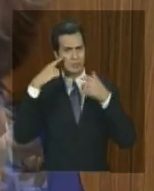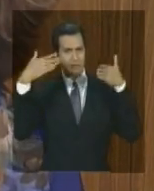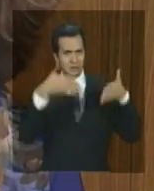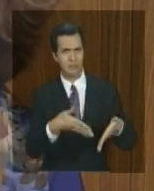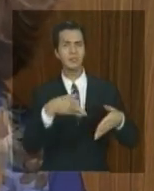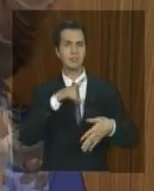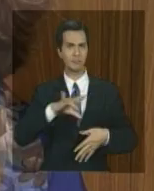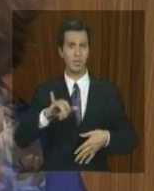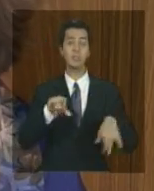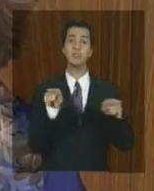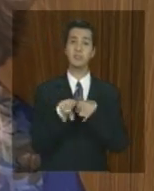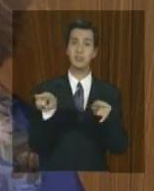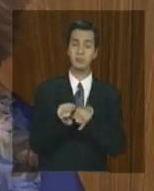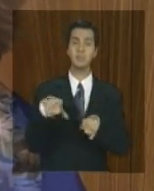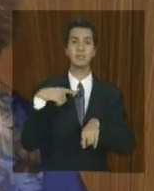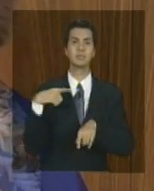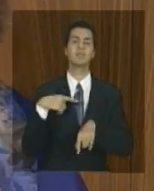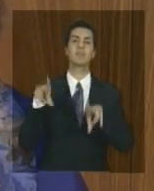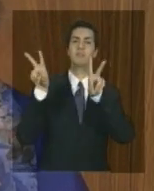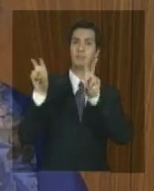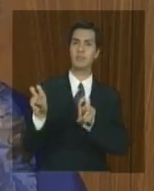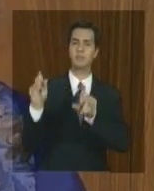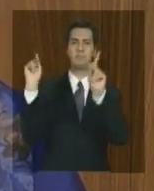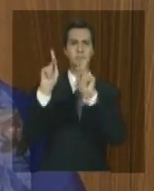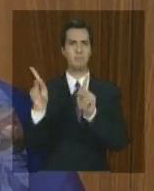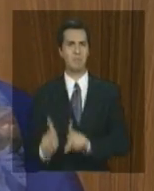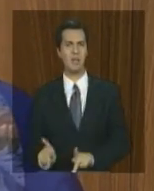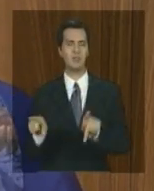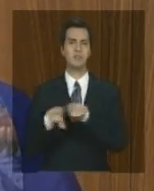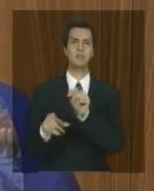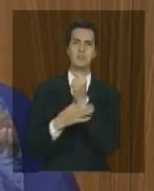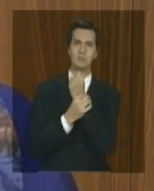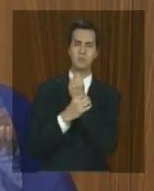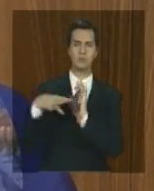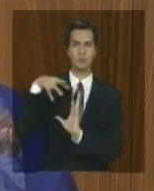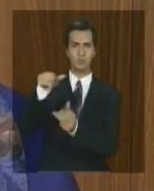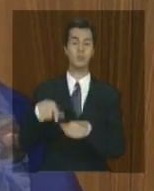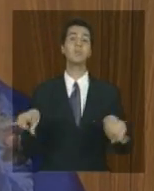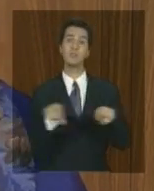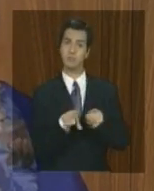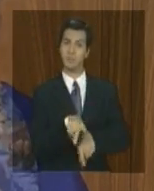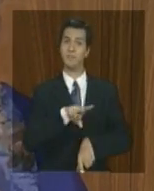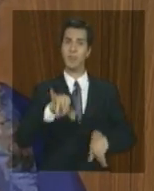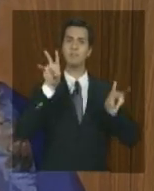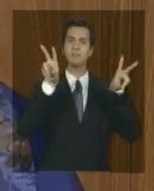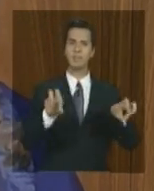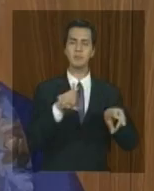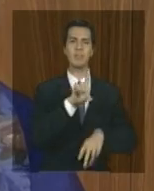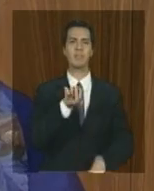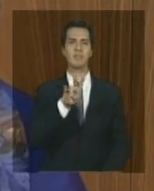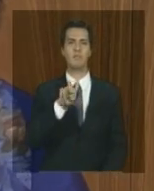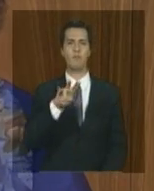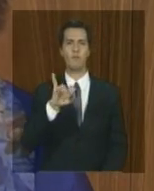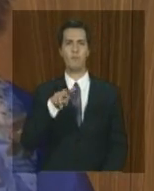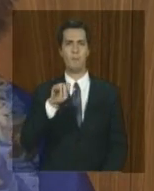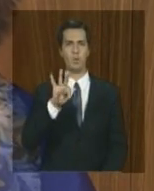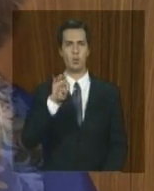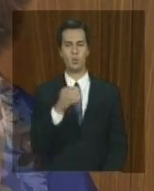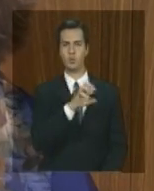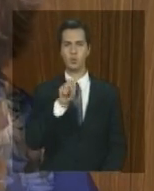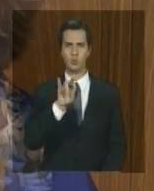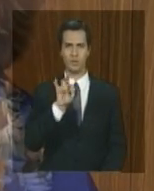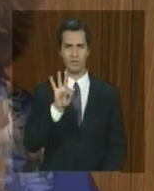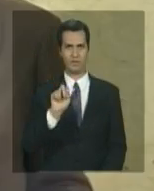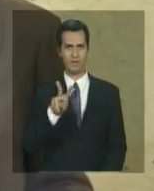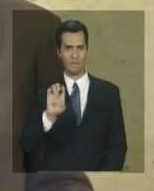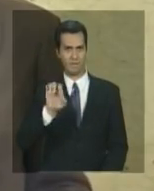a agenda de paz e segurança internacional. Também discutiremos desenvolvimento sustentável,